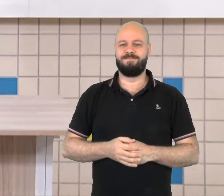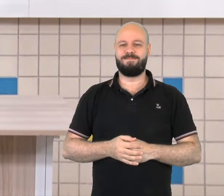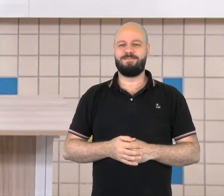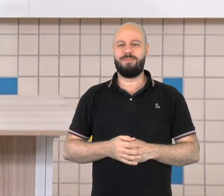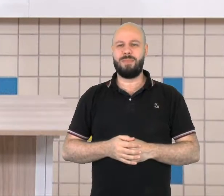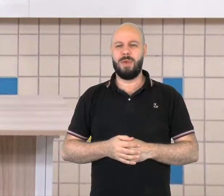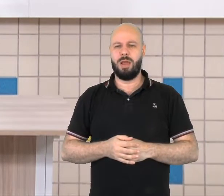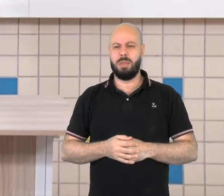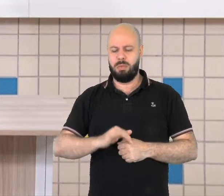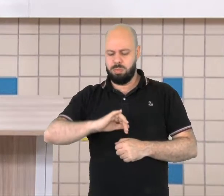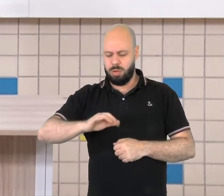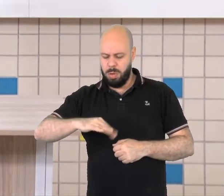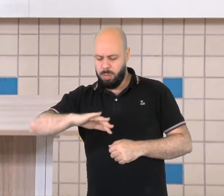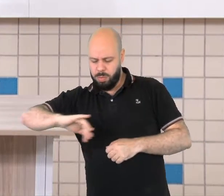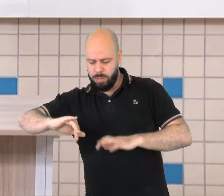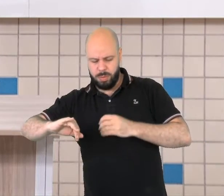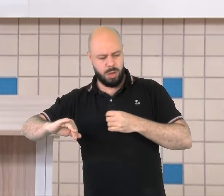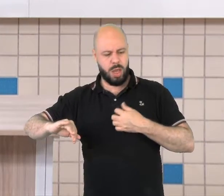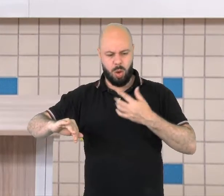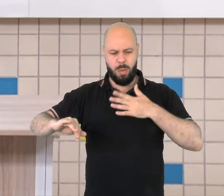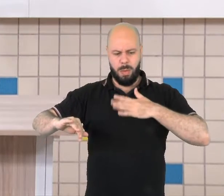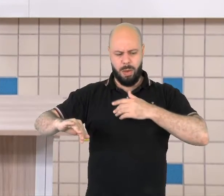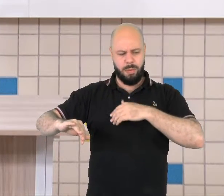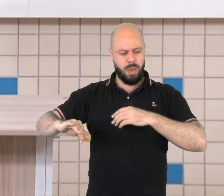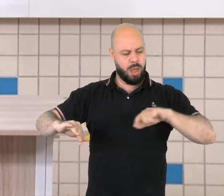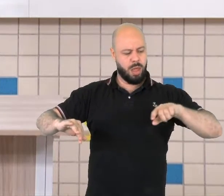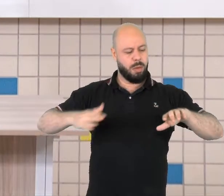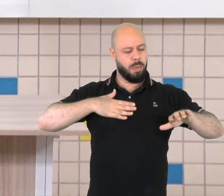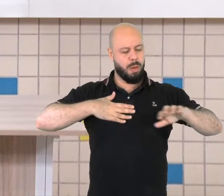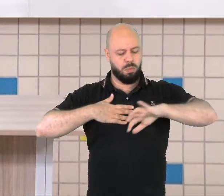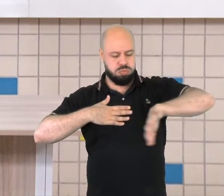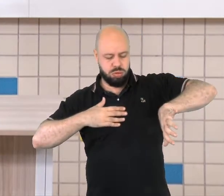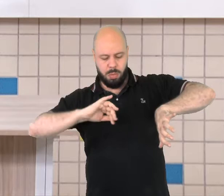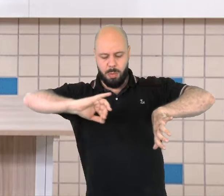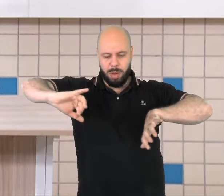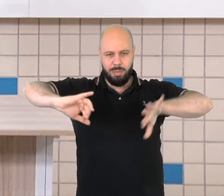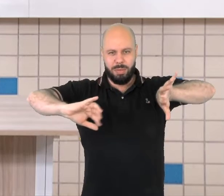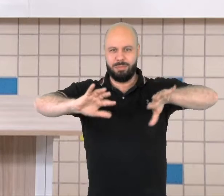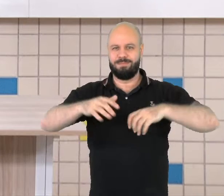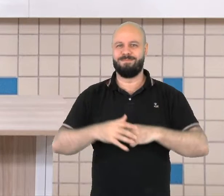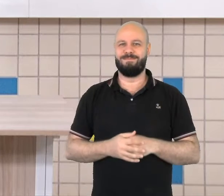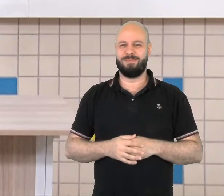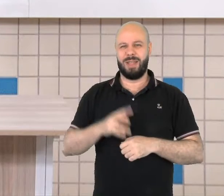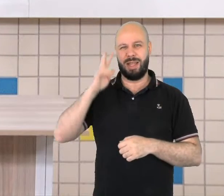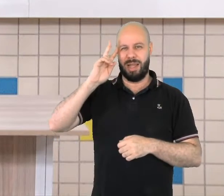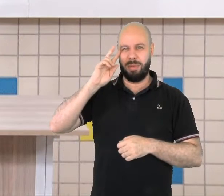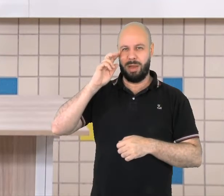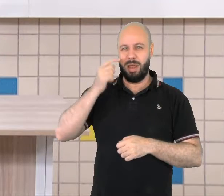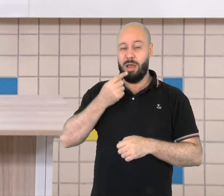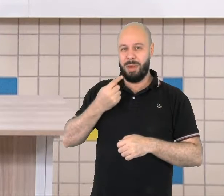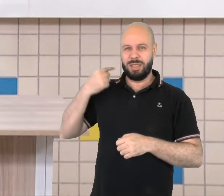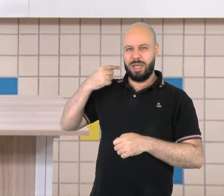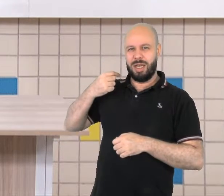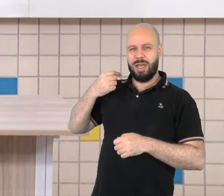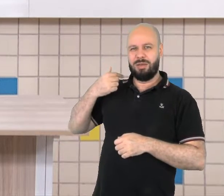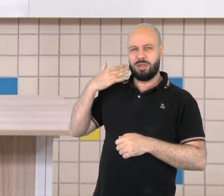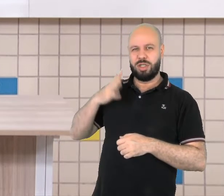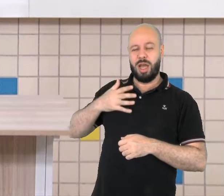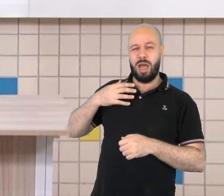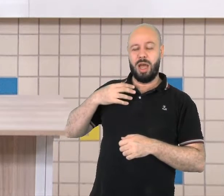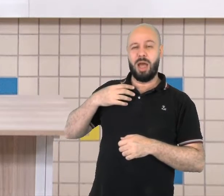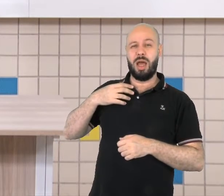os territórios que cada um queria. Lembra na aula passada que eu falei para vocês da questão do respeito às